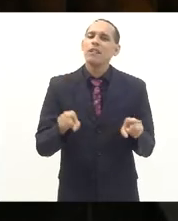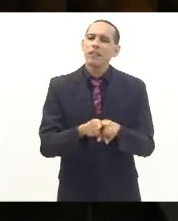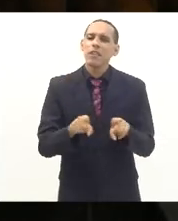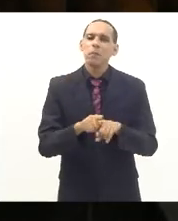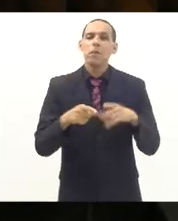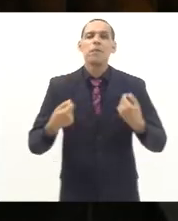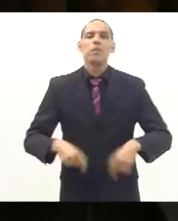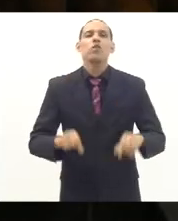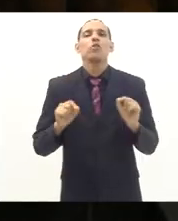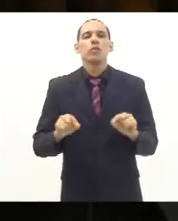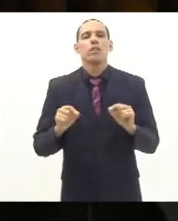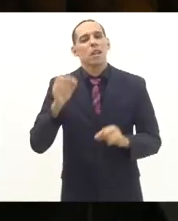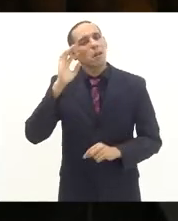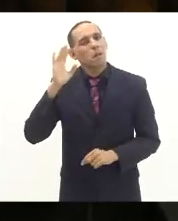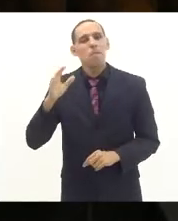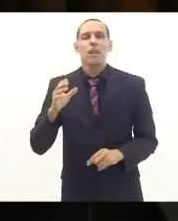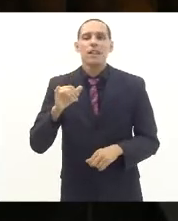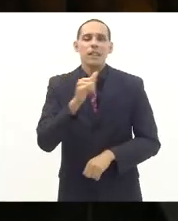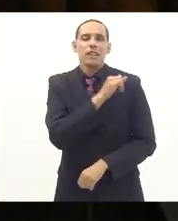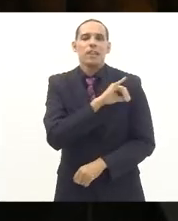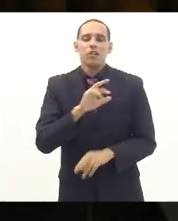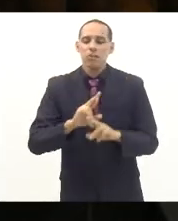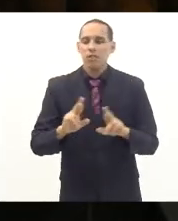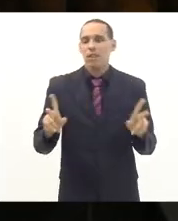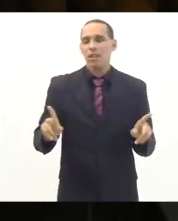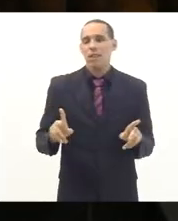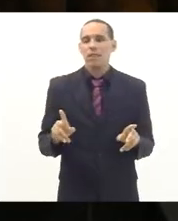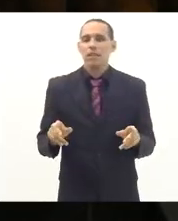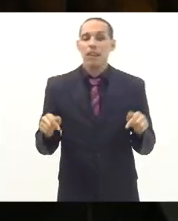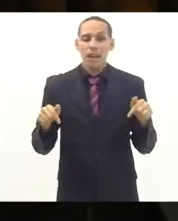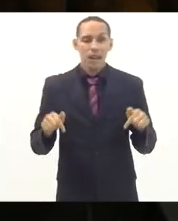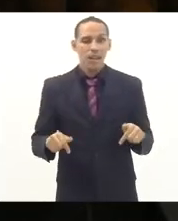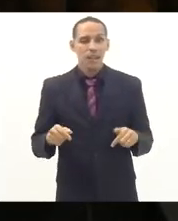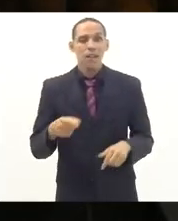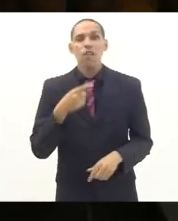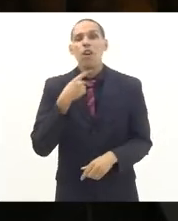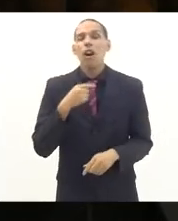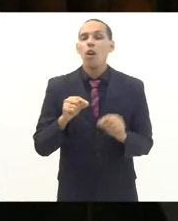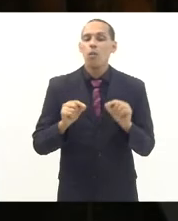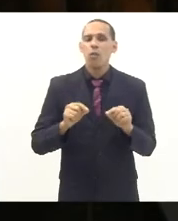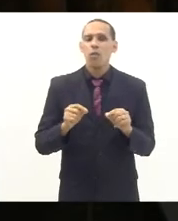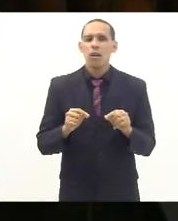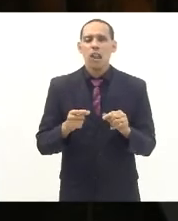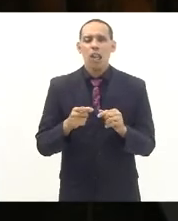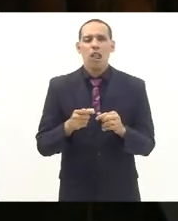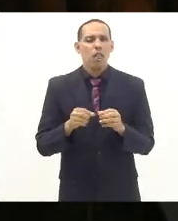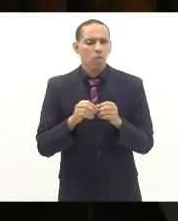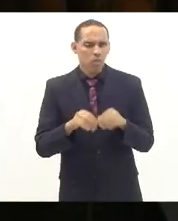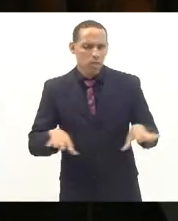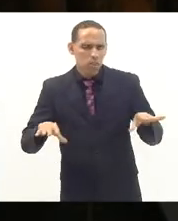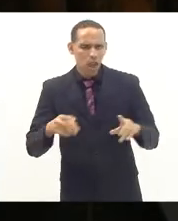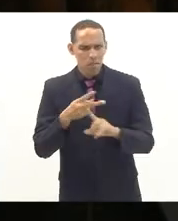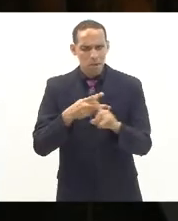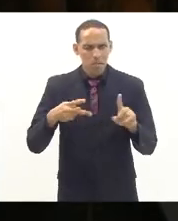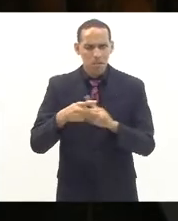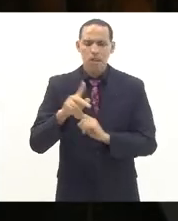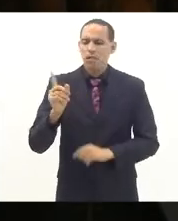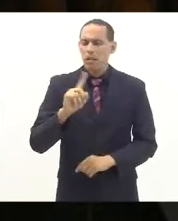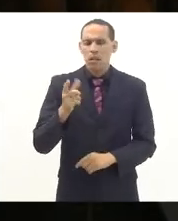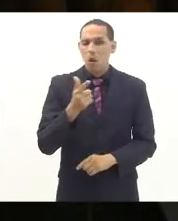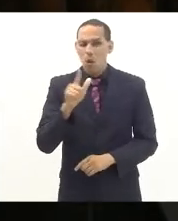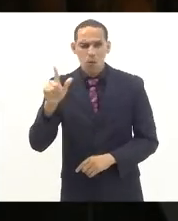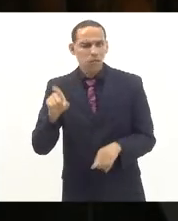você é capaz de pensar no Rio de Janeiro diferentes claro que a intenção aqui não é prejudicar a Previdência outras partes